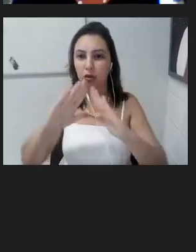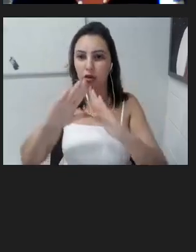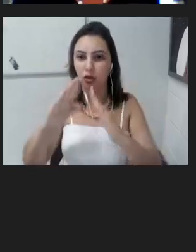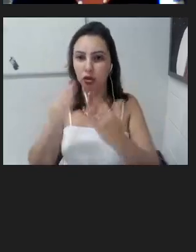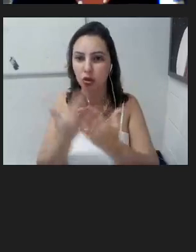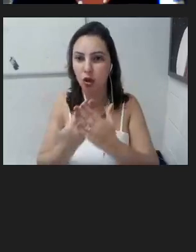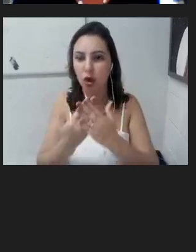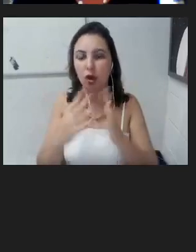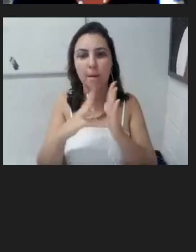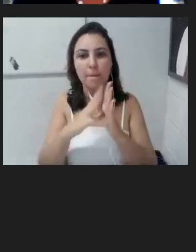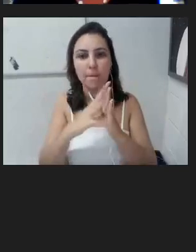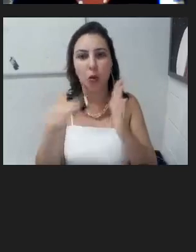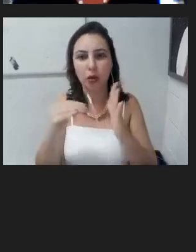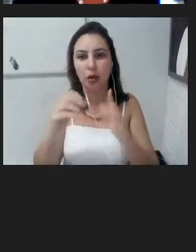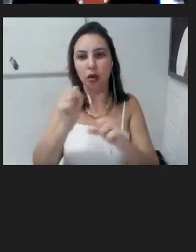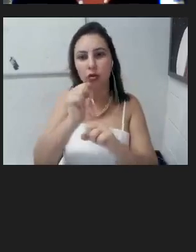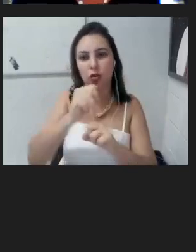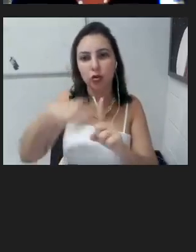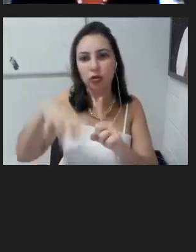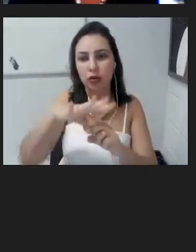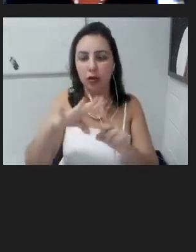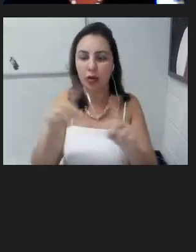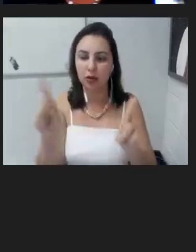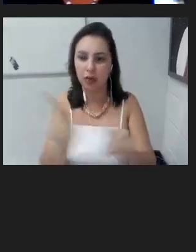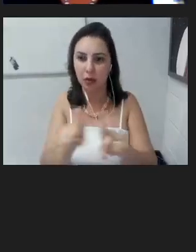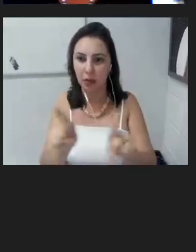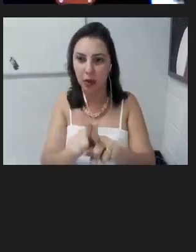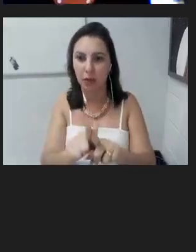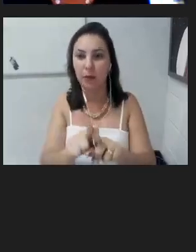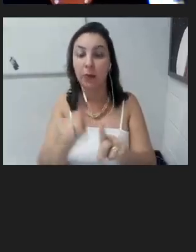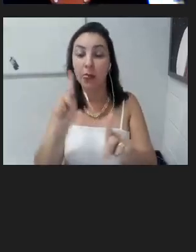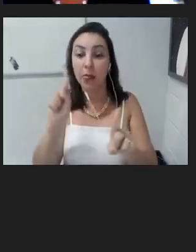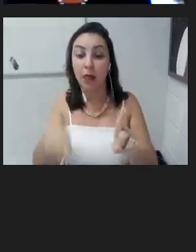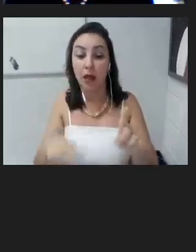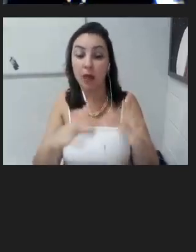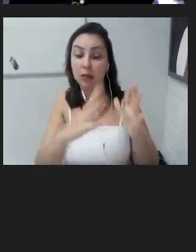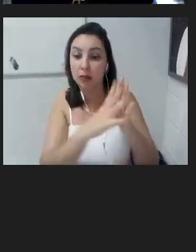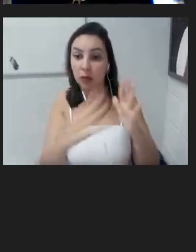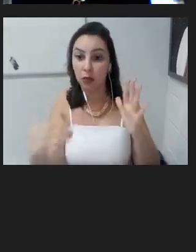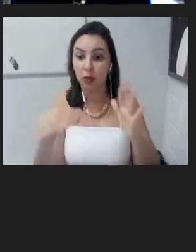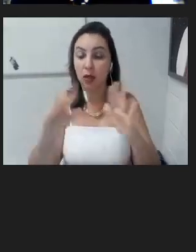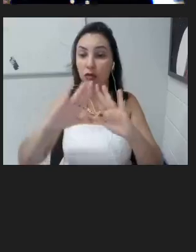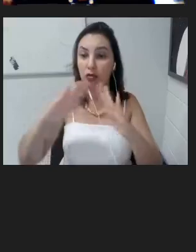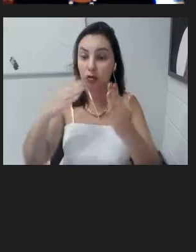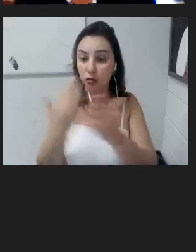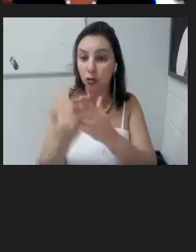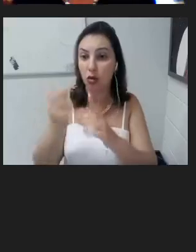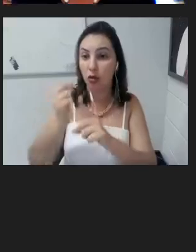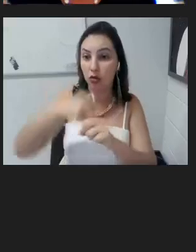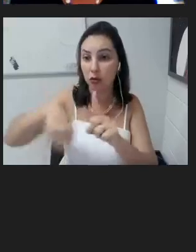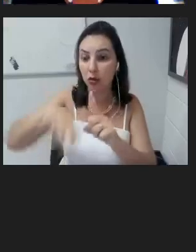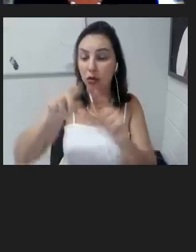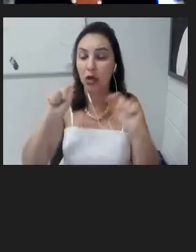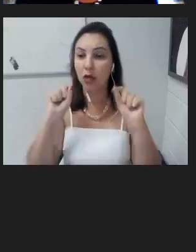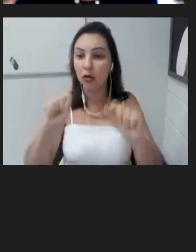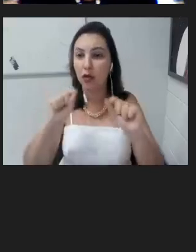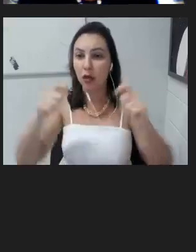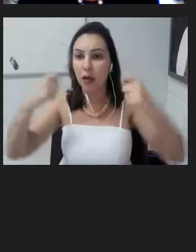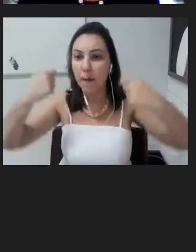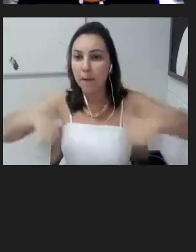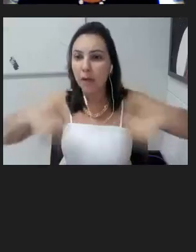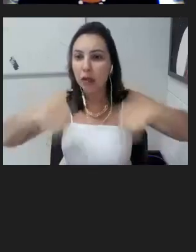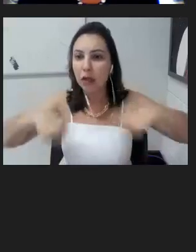de sociedade. E esse modelo de escola e sociedade é um modelo que ele precisa